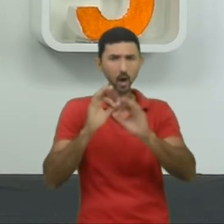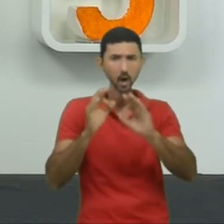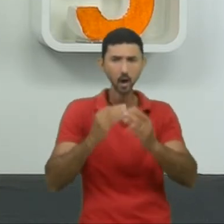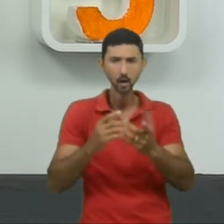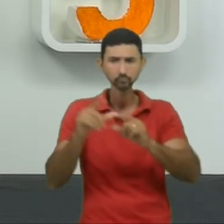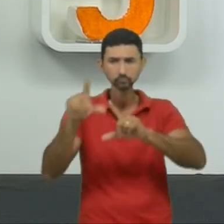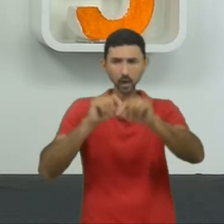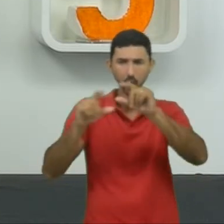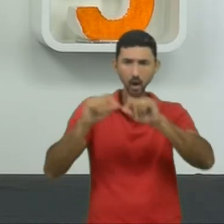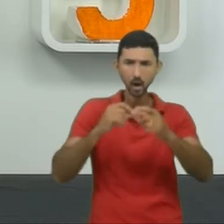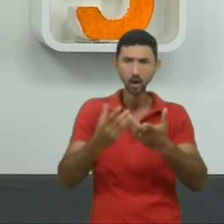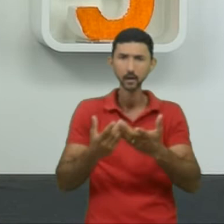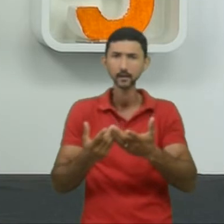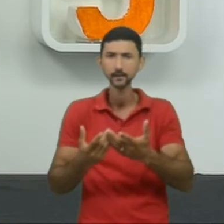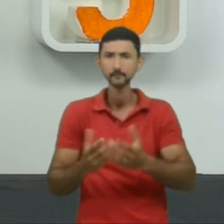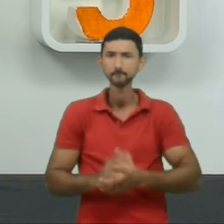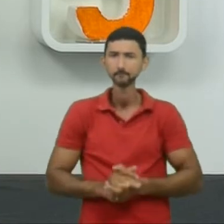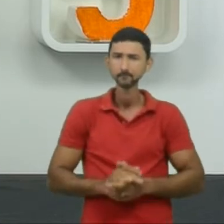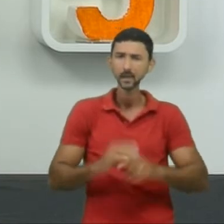cálculo de